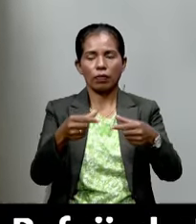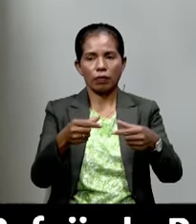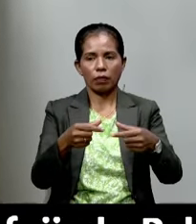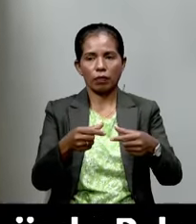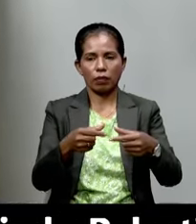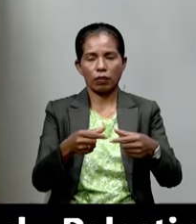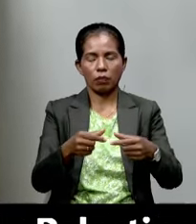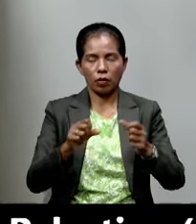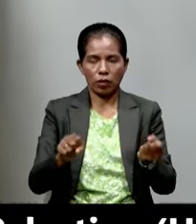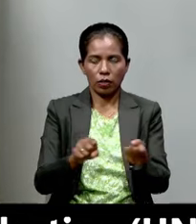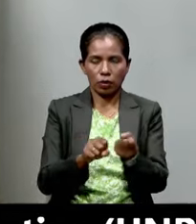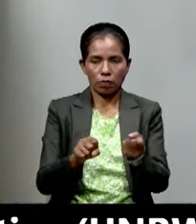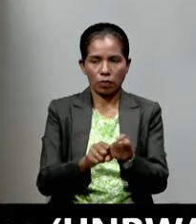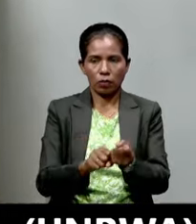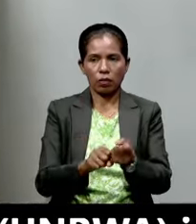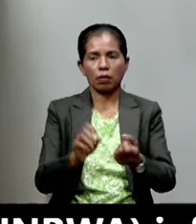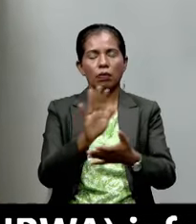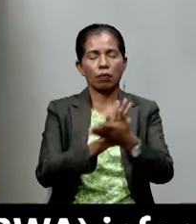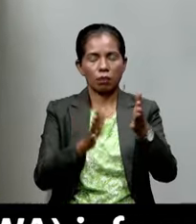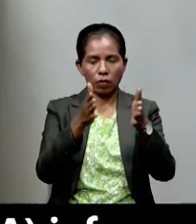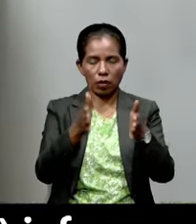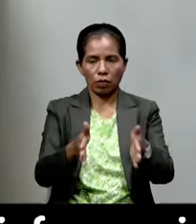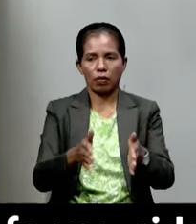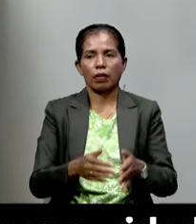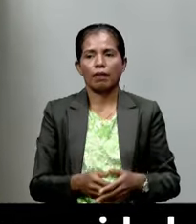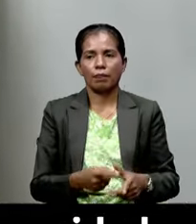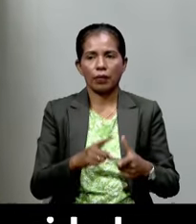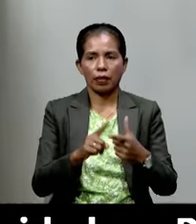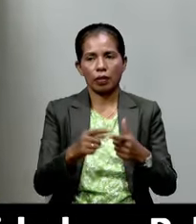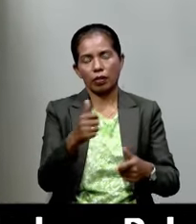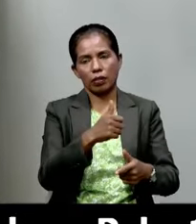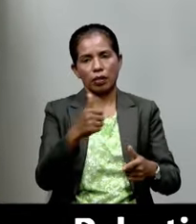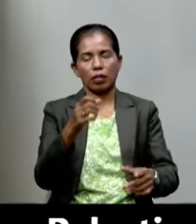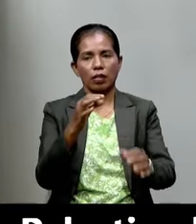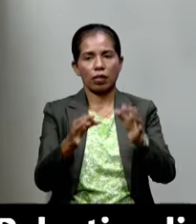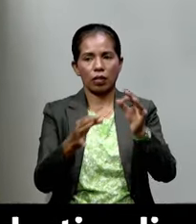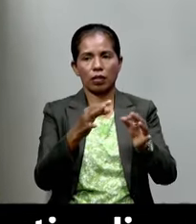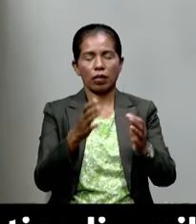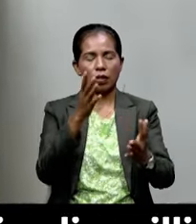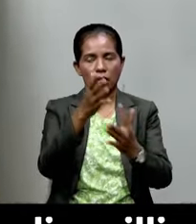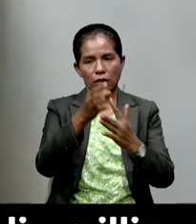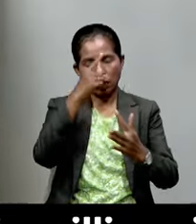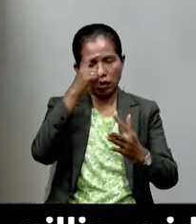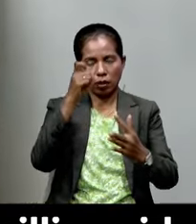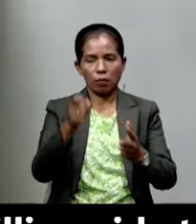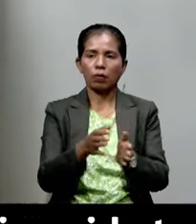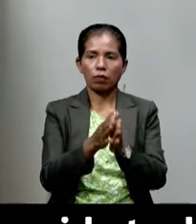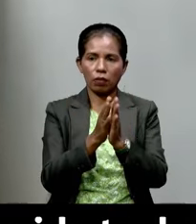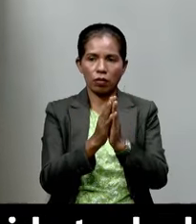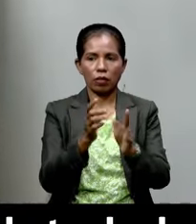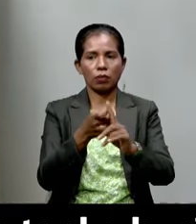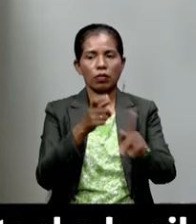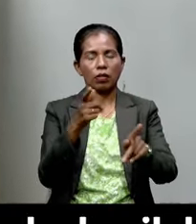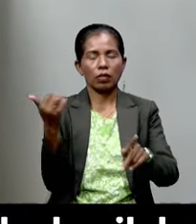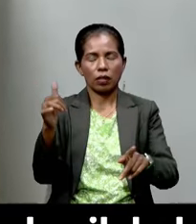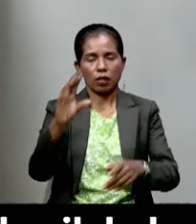for contribuição ba iha cerimônia funebre balu ne beke karik tamba negligência ka acto usi sirenin ne